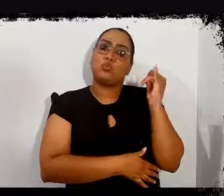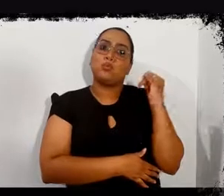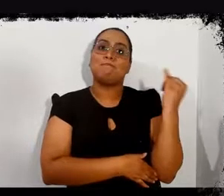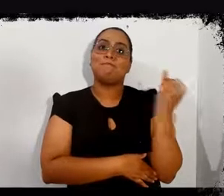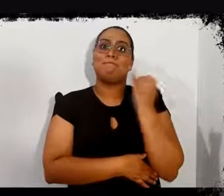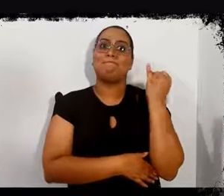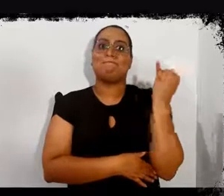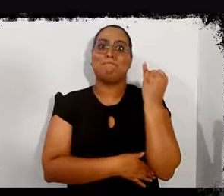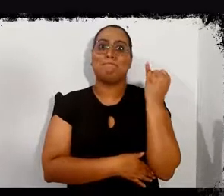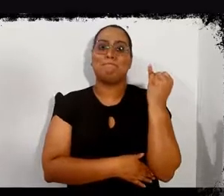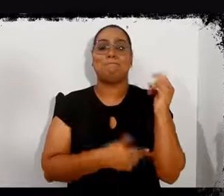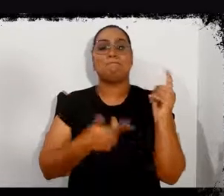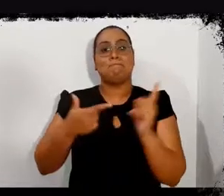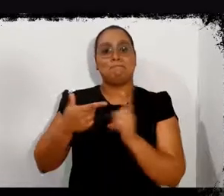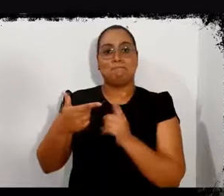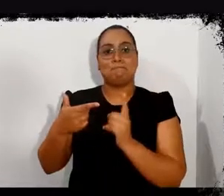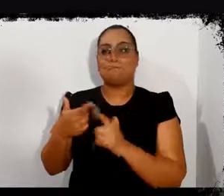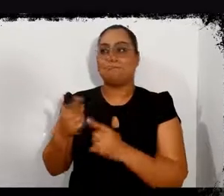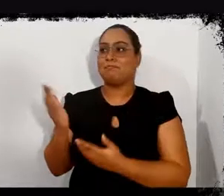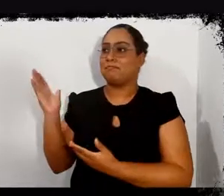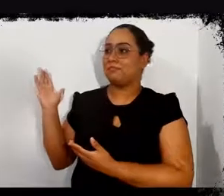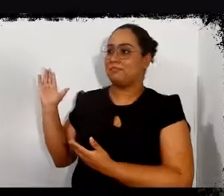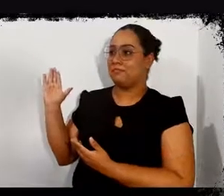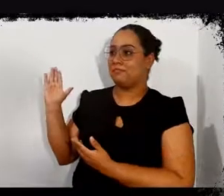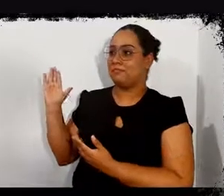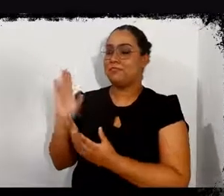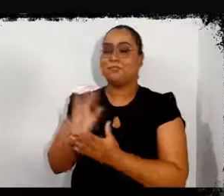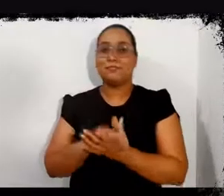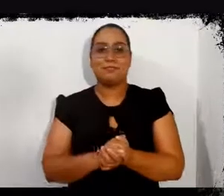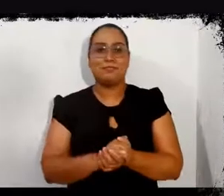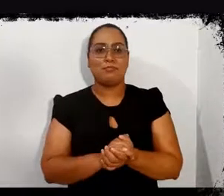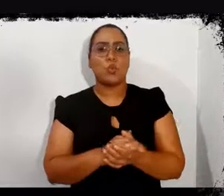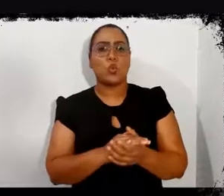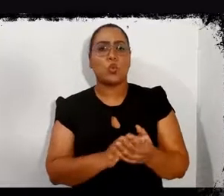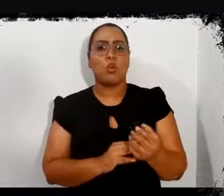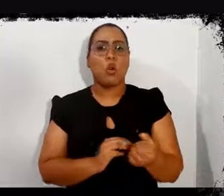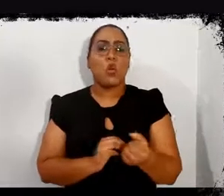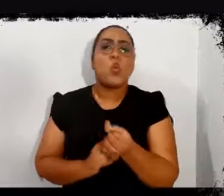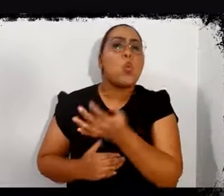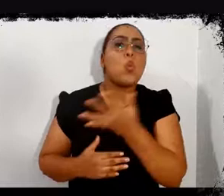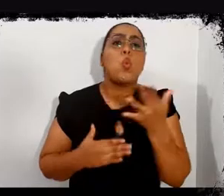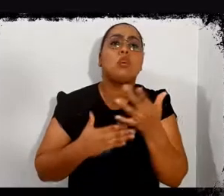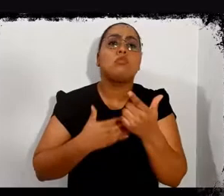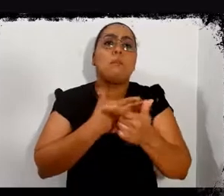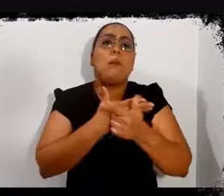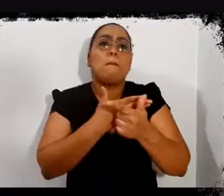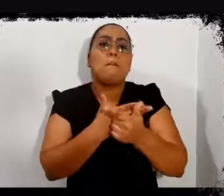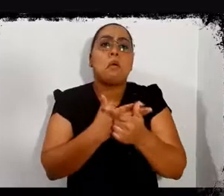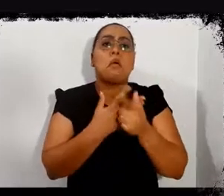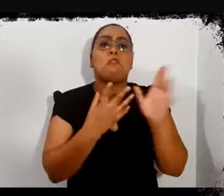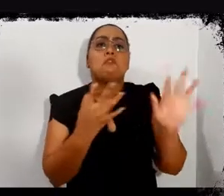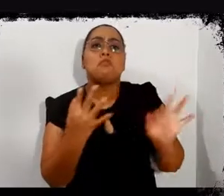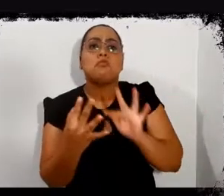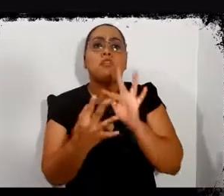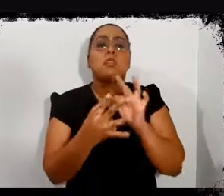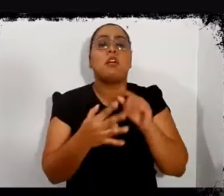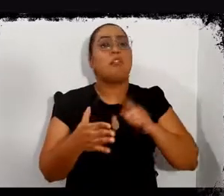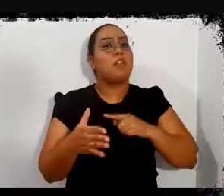sempre idêntica. E a quarta tese, diz que todos os contos